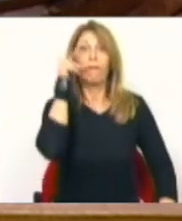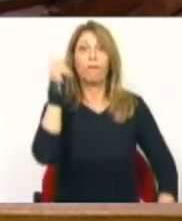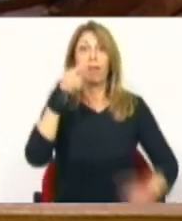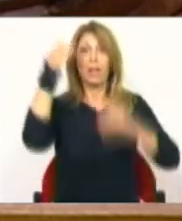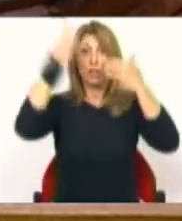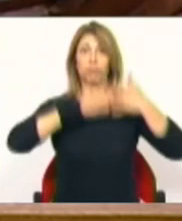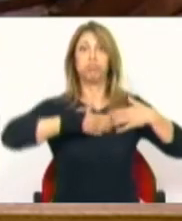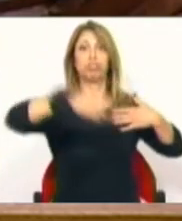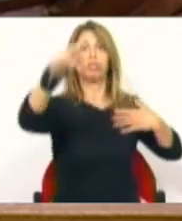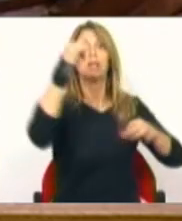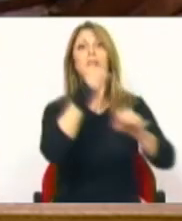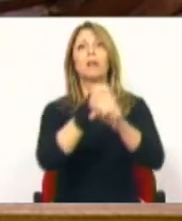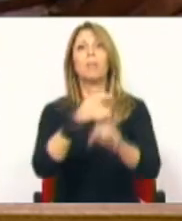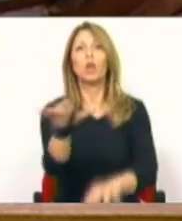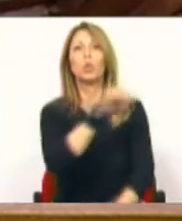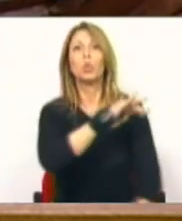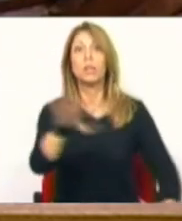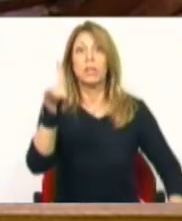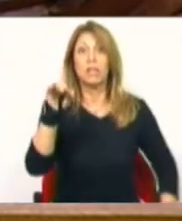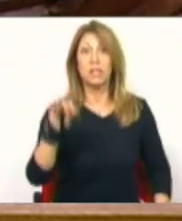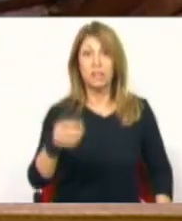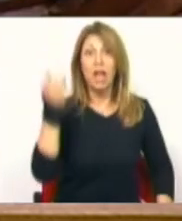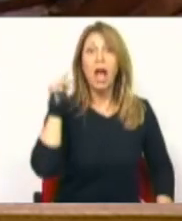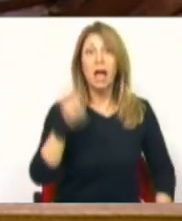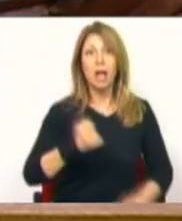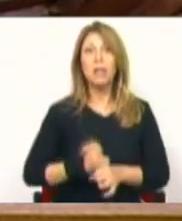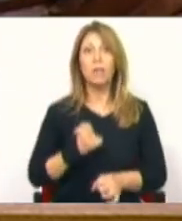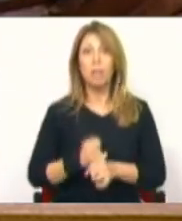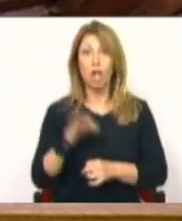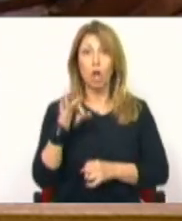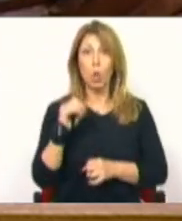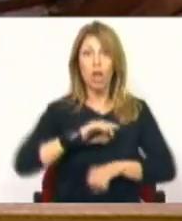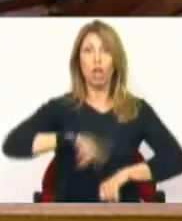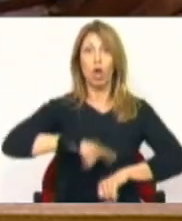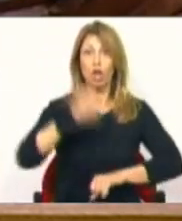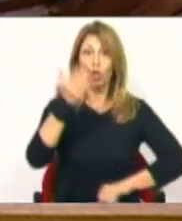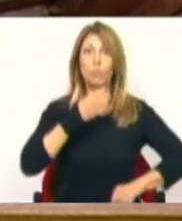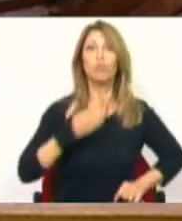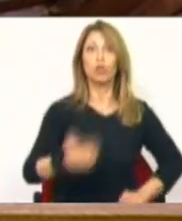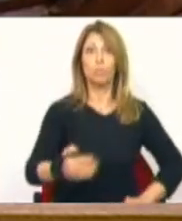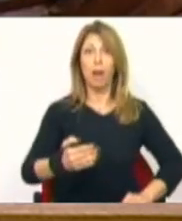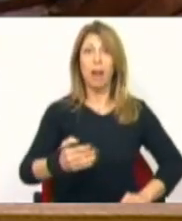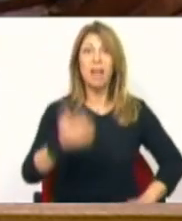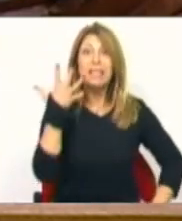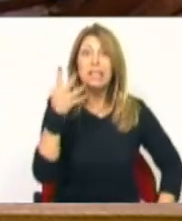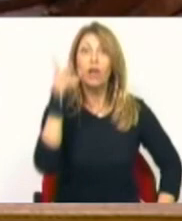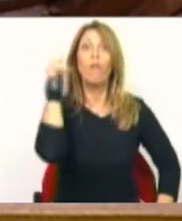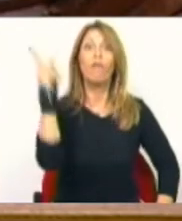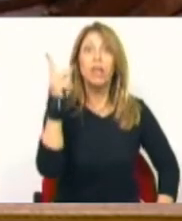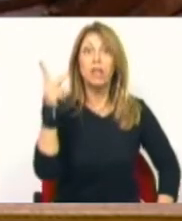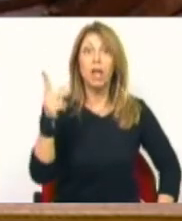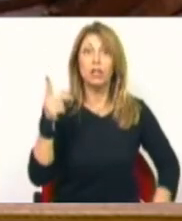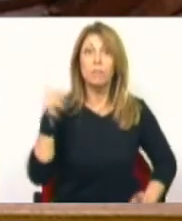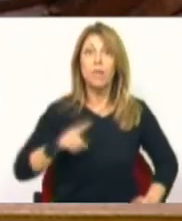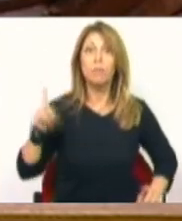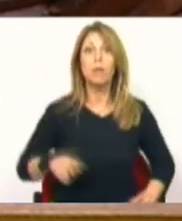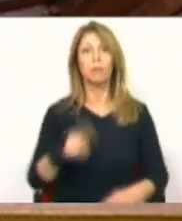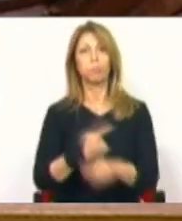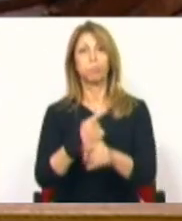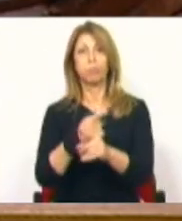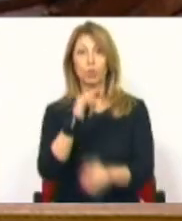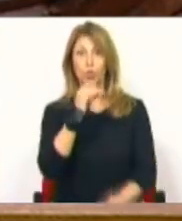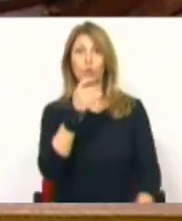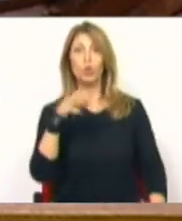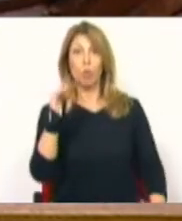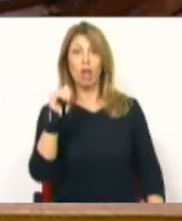a trabalhar, 40 horas por semana, todos os meses, todo o ano, 5 vidas. E mesmo assim, Soares dos Santos ganharia um